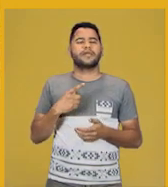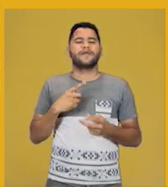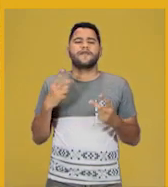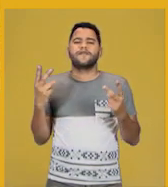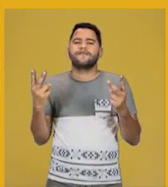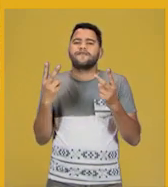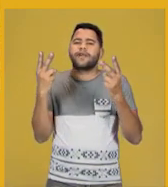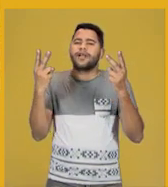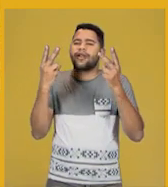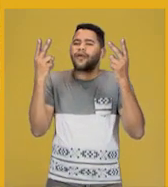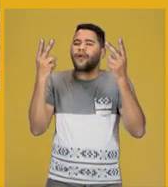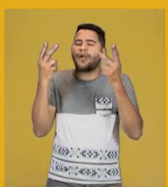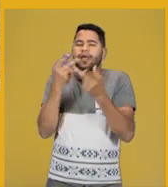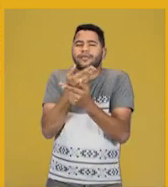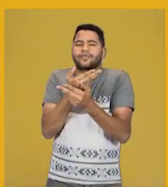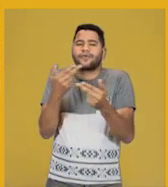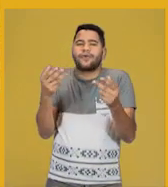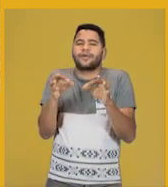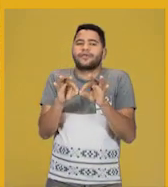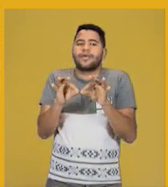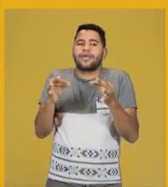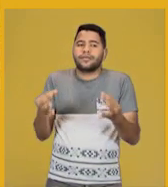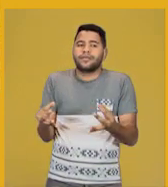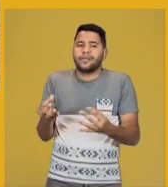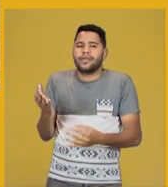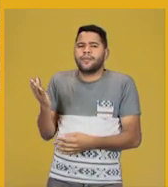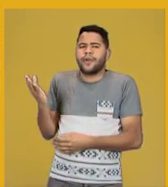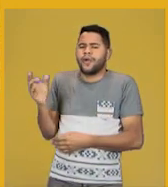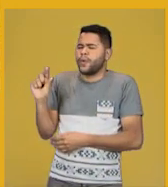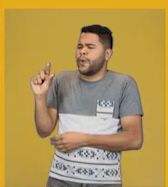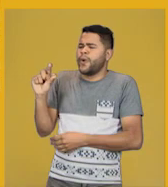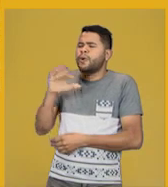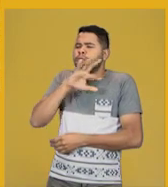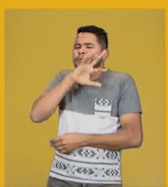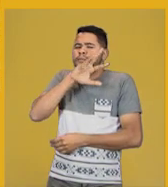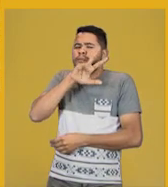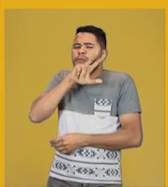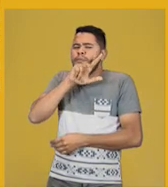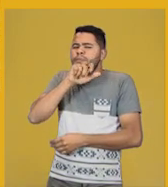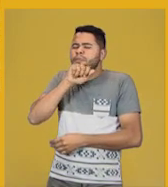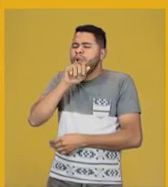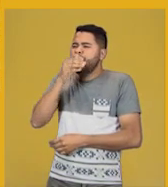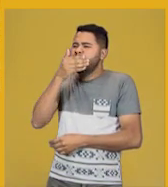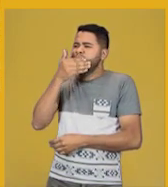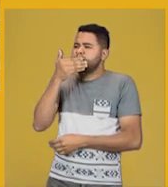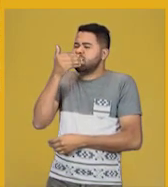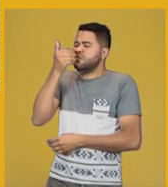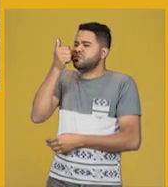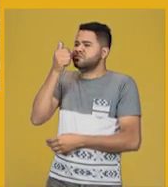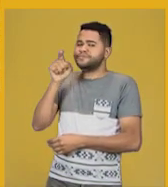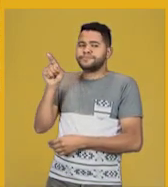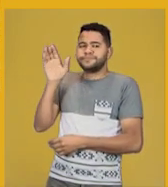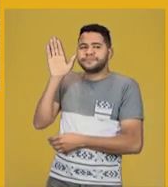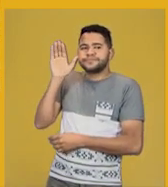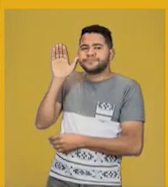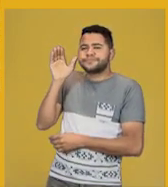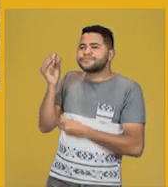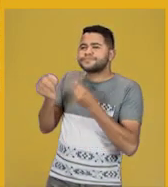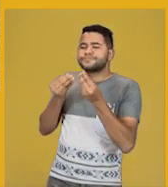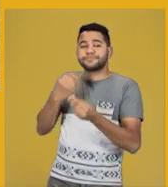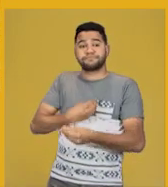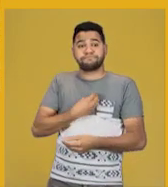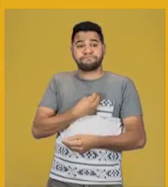às pequenas coisas pequenos animaizinhos que ali vivem gente pode observar melhor Como vivem Esses